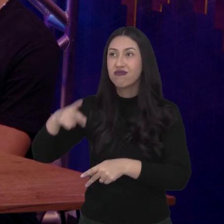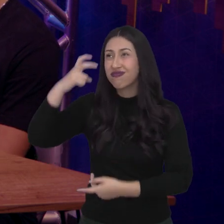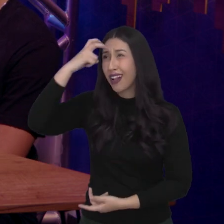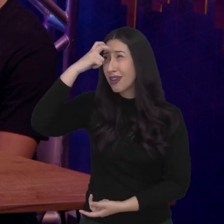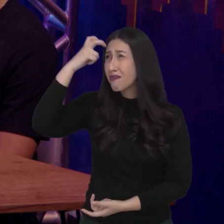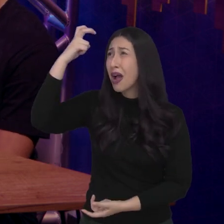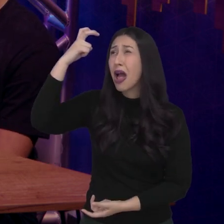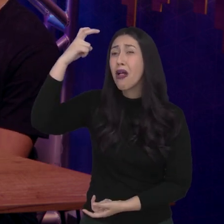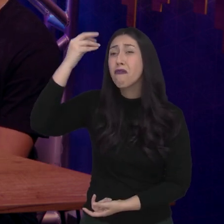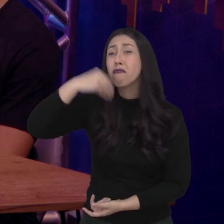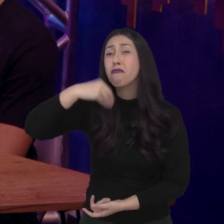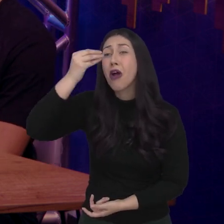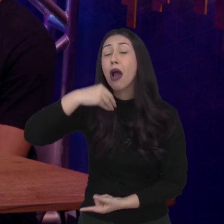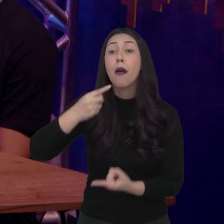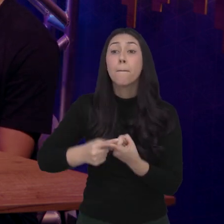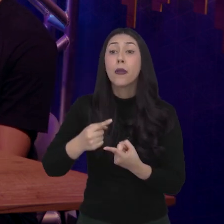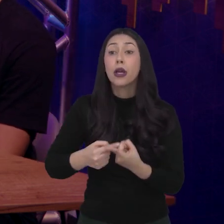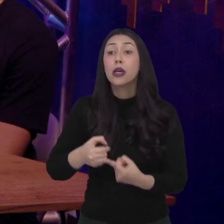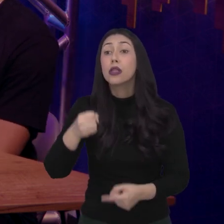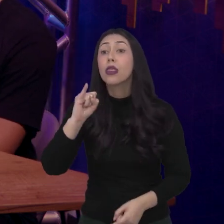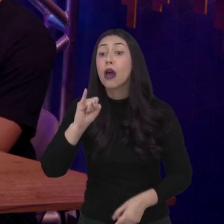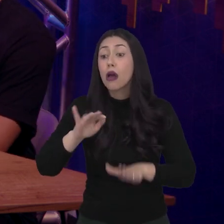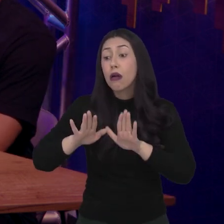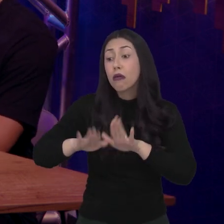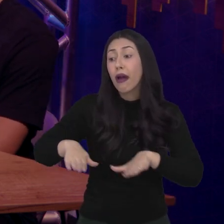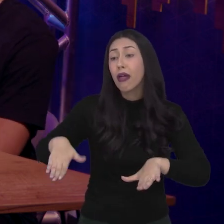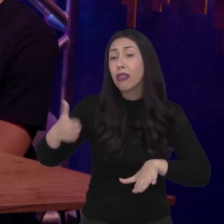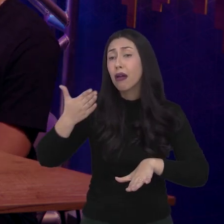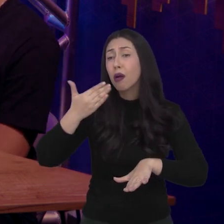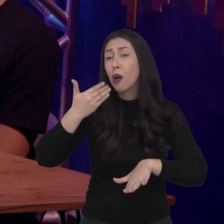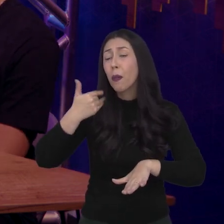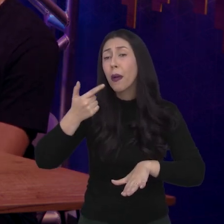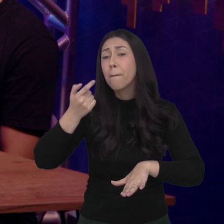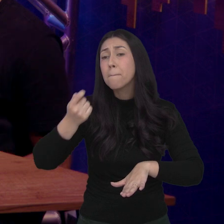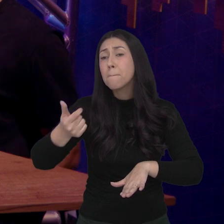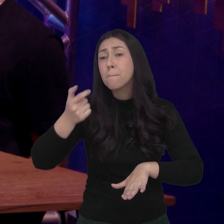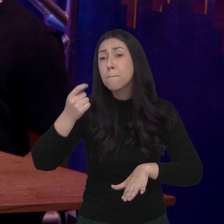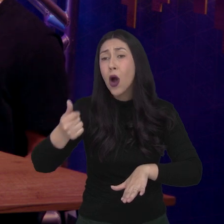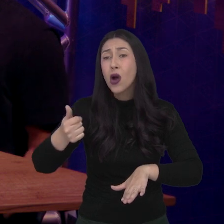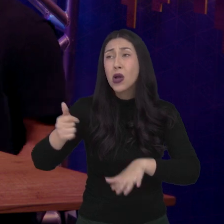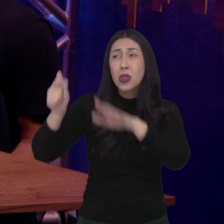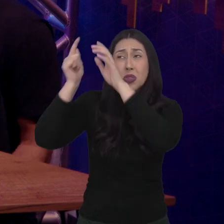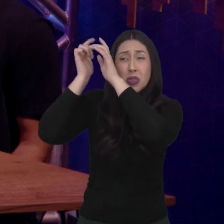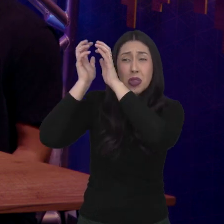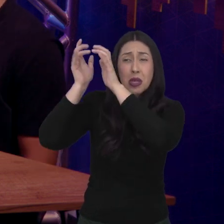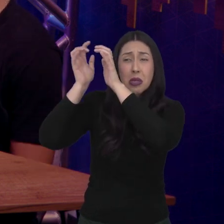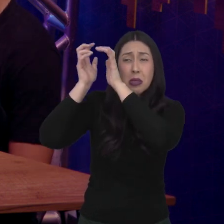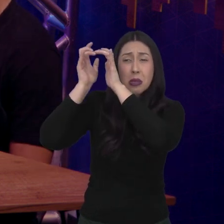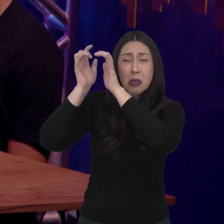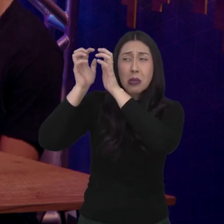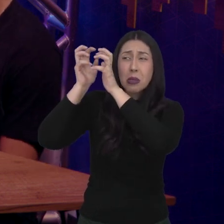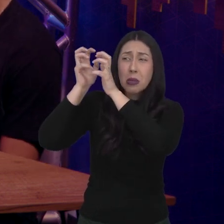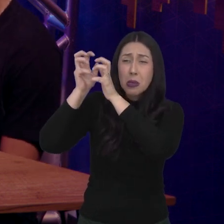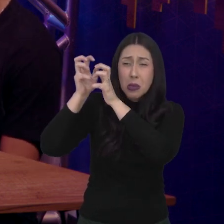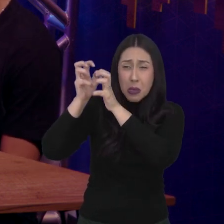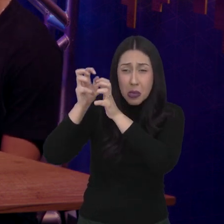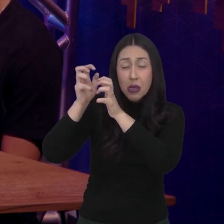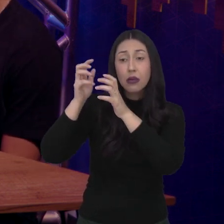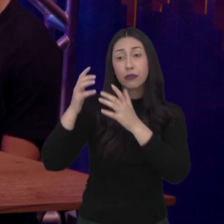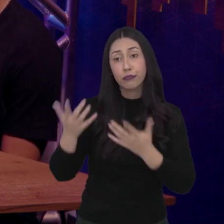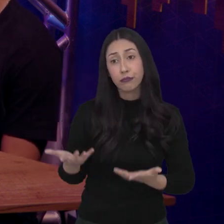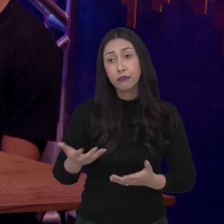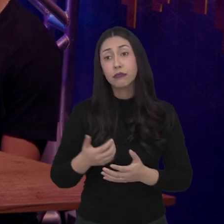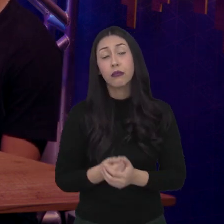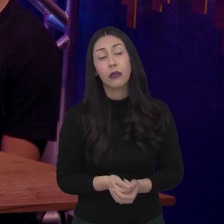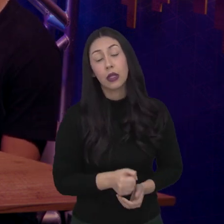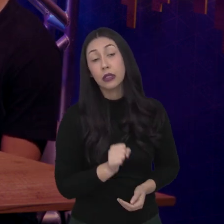intelectualmente inferior, porque se a criança não come direito quando ela é criança, o cérebro dela não se desenvolve direito. Exatamente.